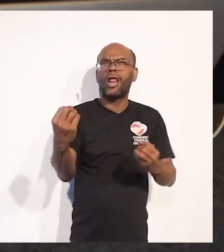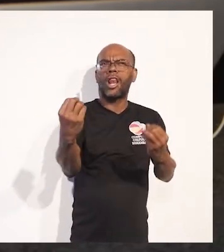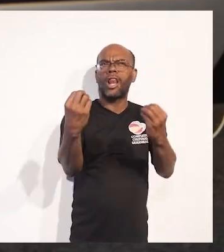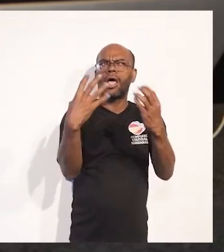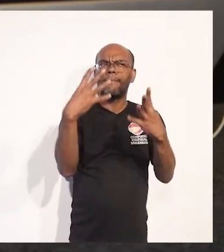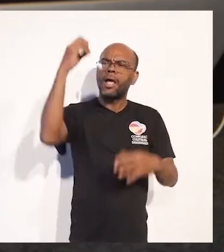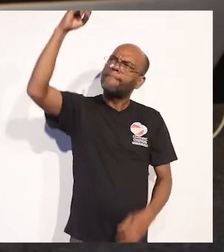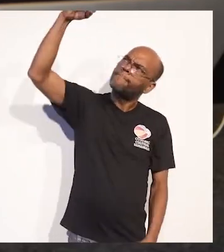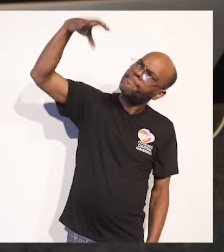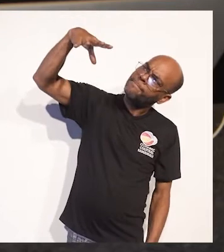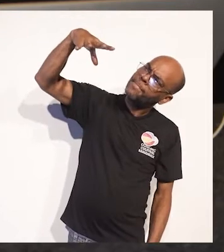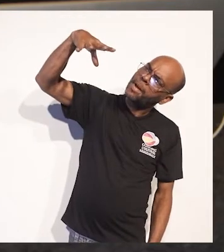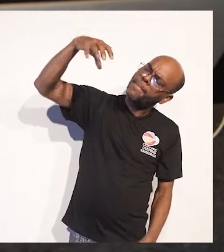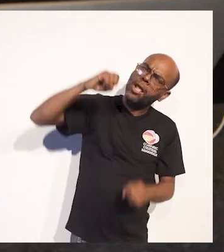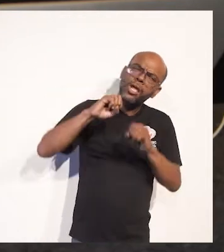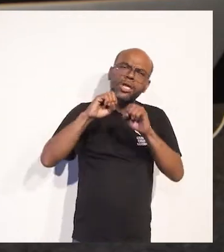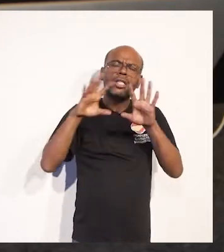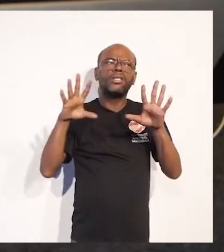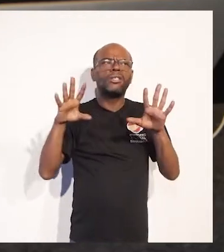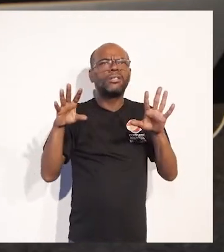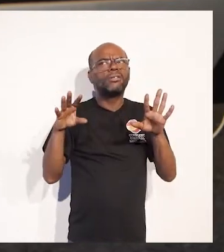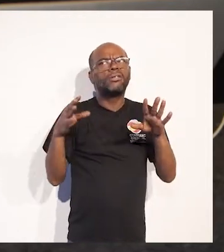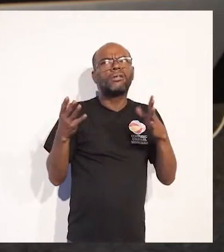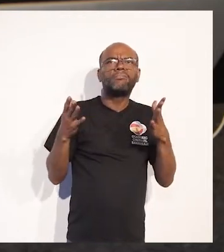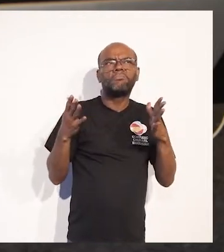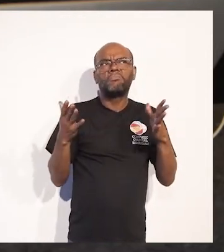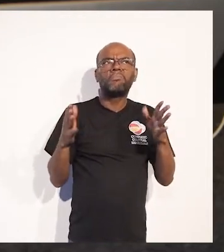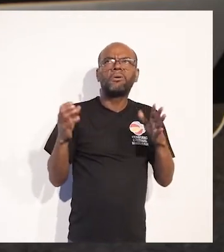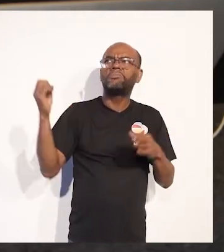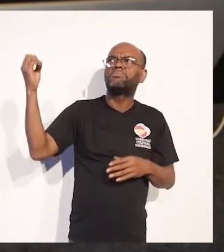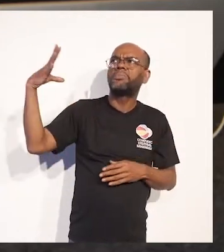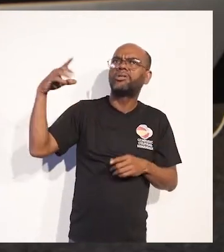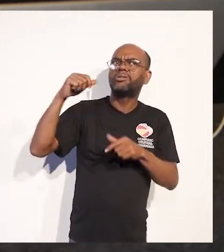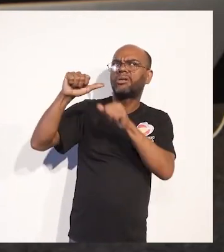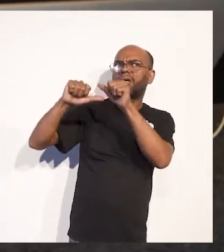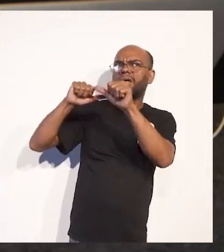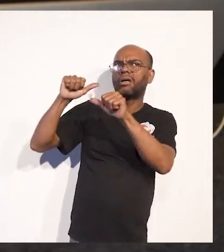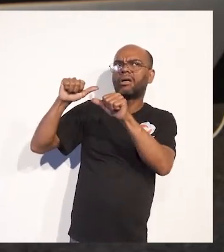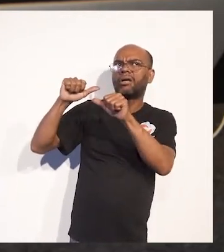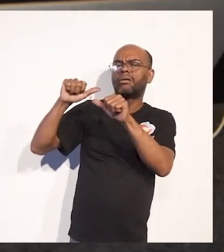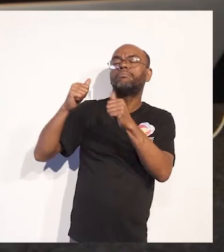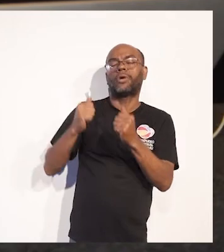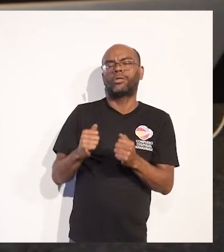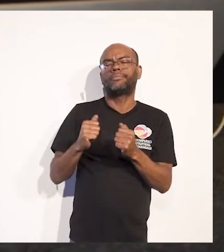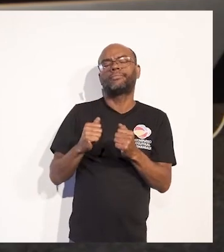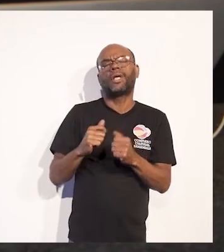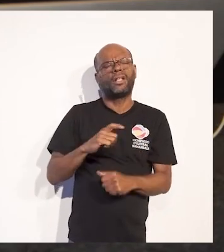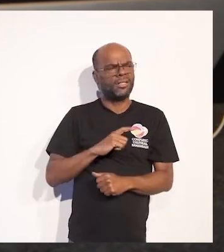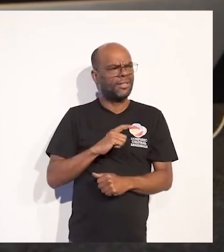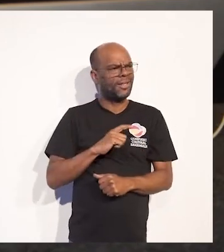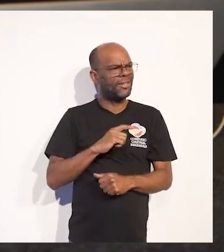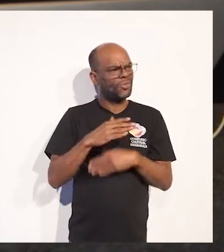incandescente ela pode substituir o sol? Sim, pode. E ela contém todas as